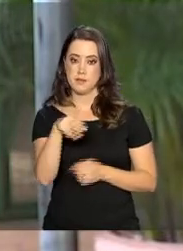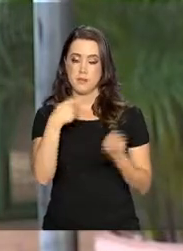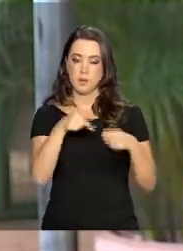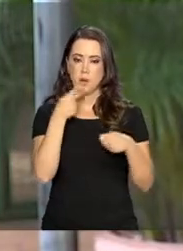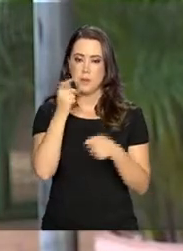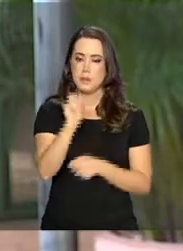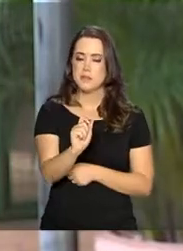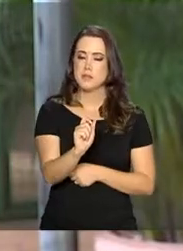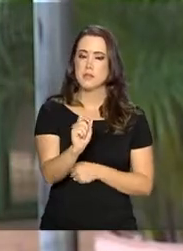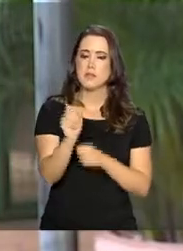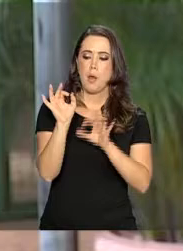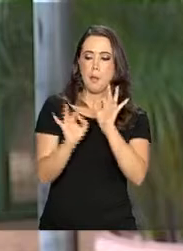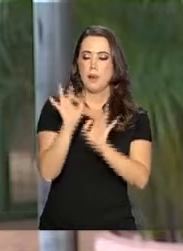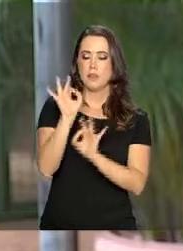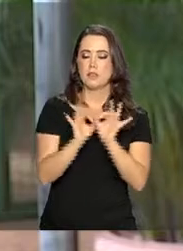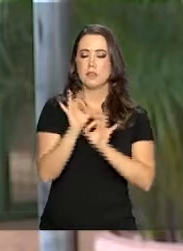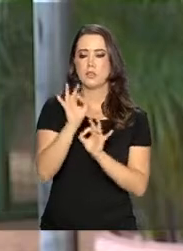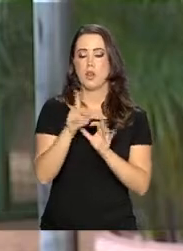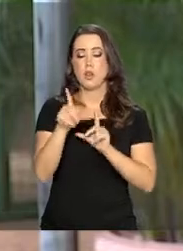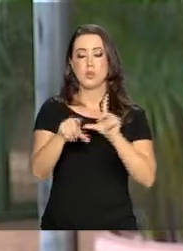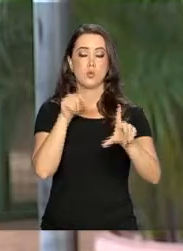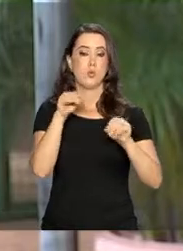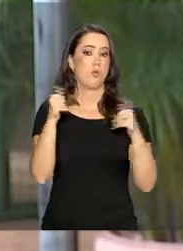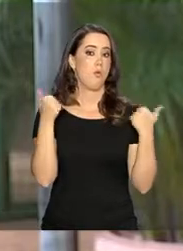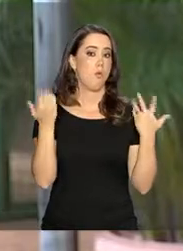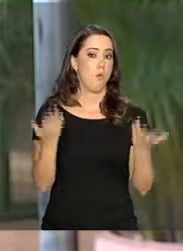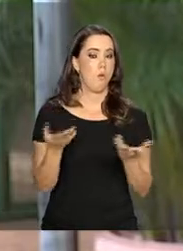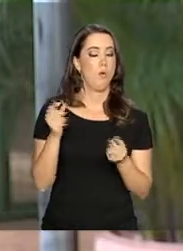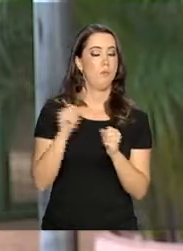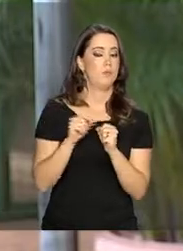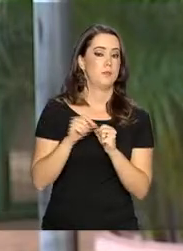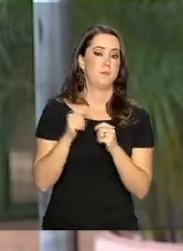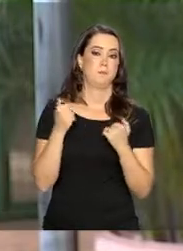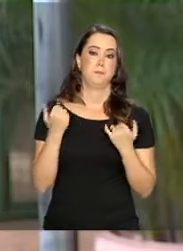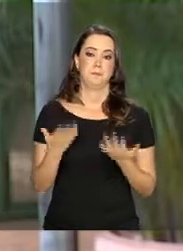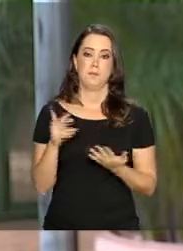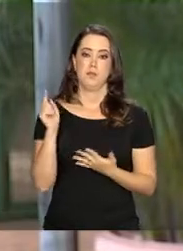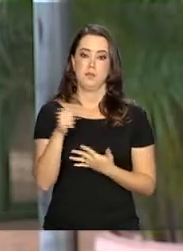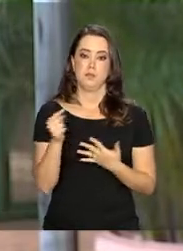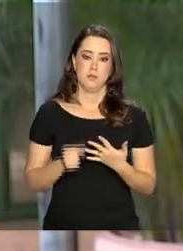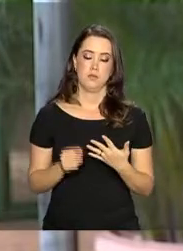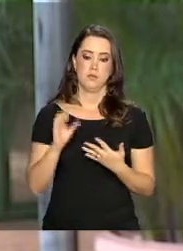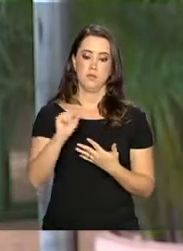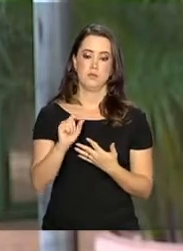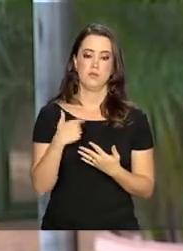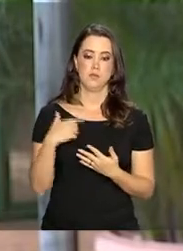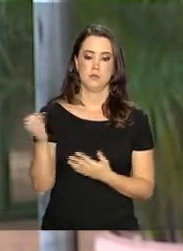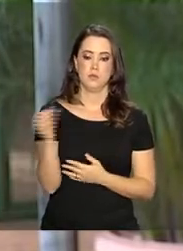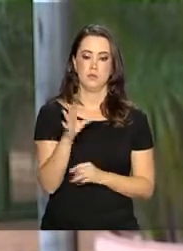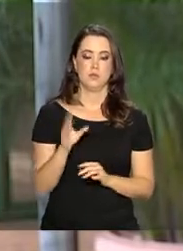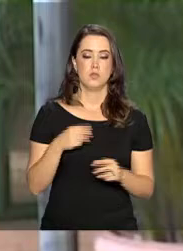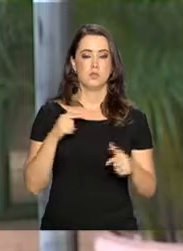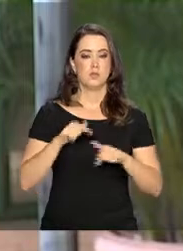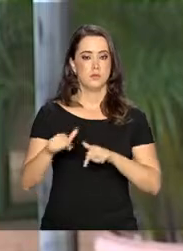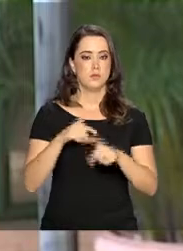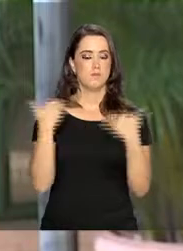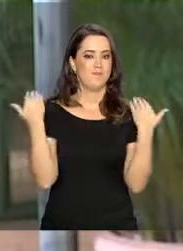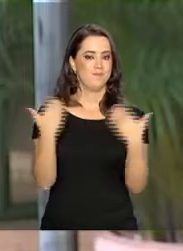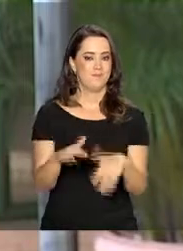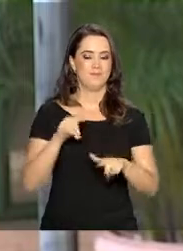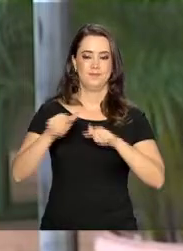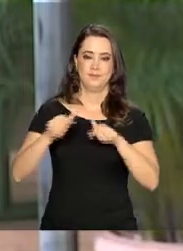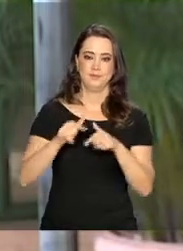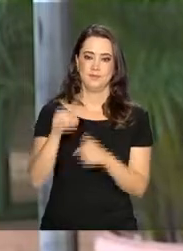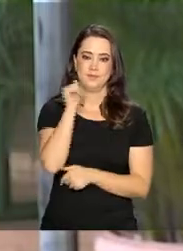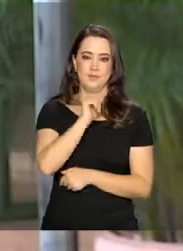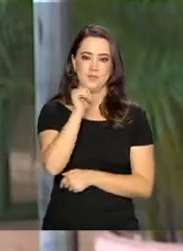né, justamente para definir como serão feitas essas instruções aí desse novo trabalho à frente do Ministério da